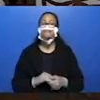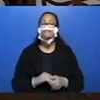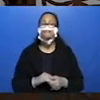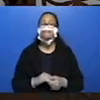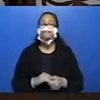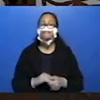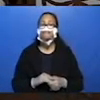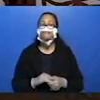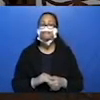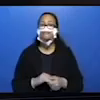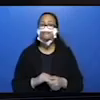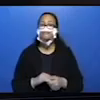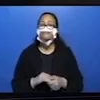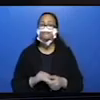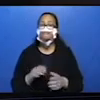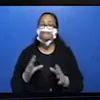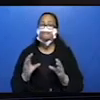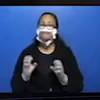Algodão,